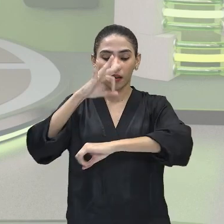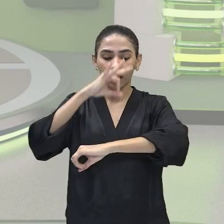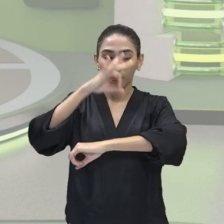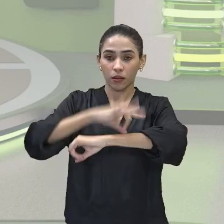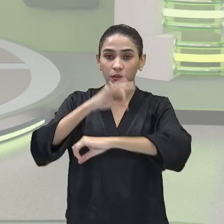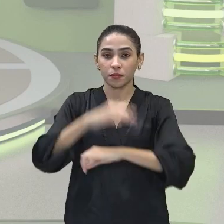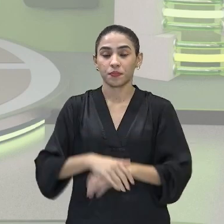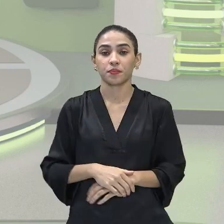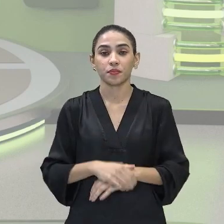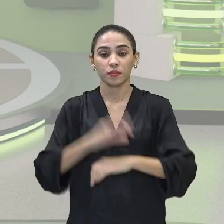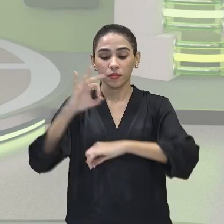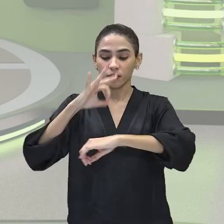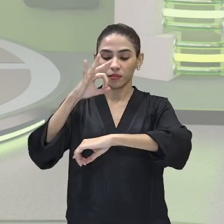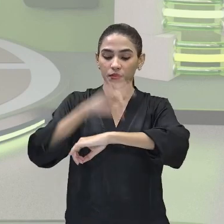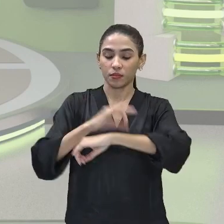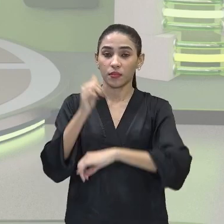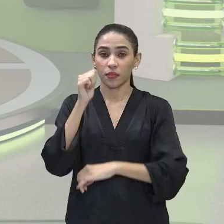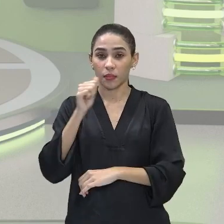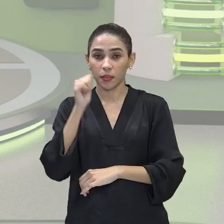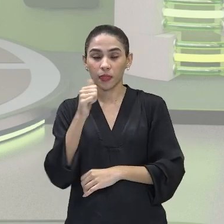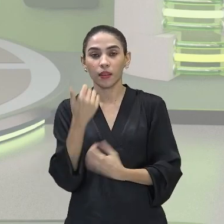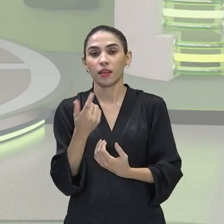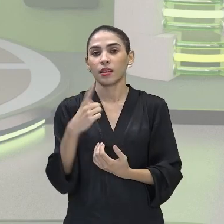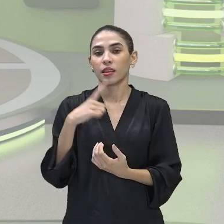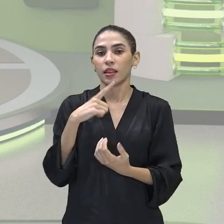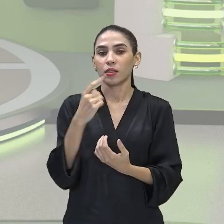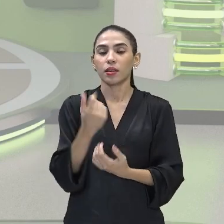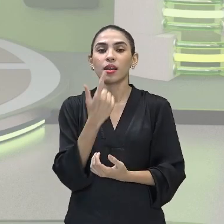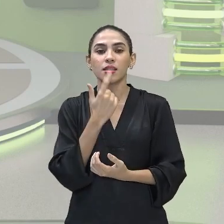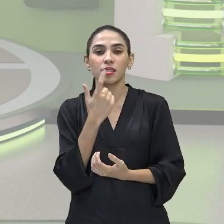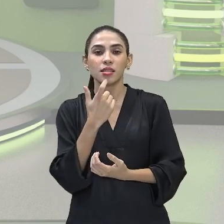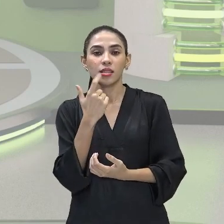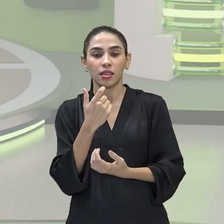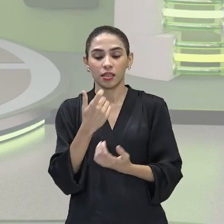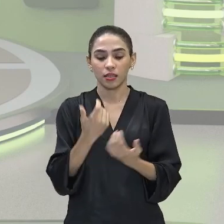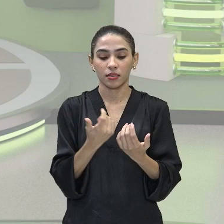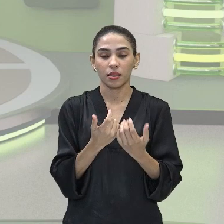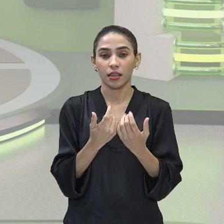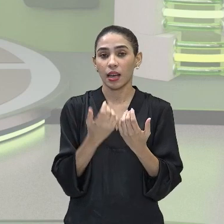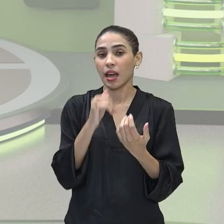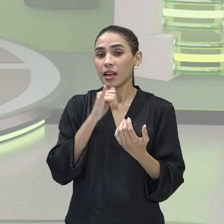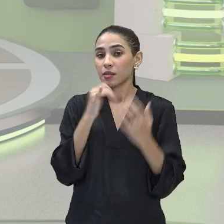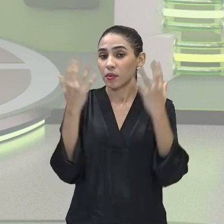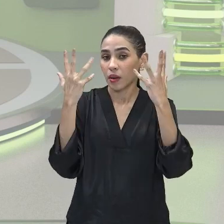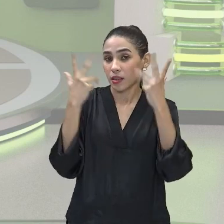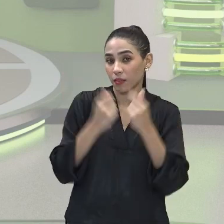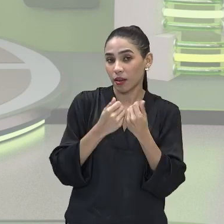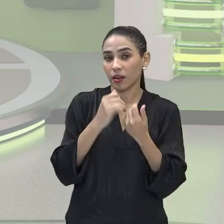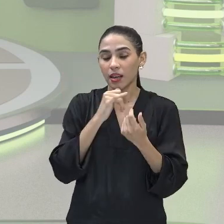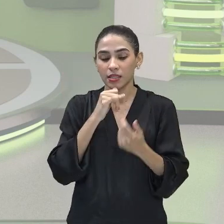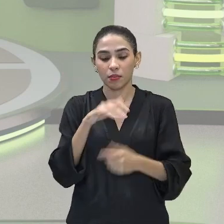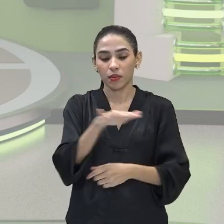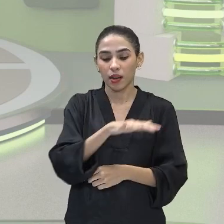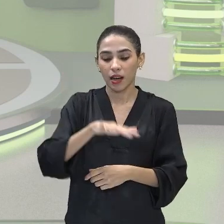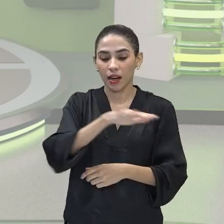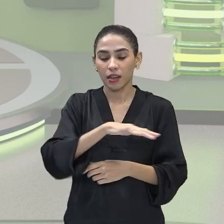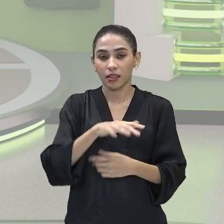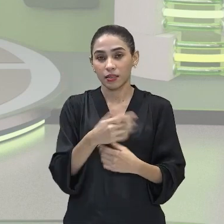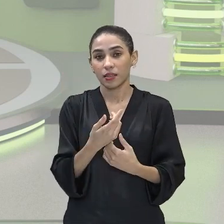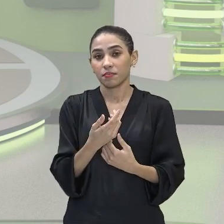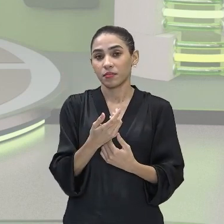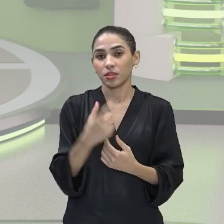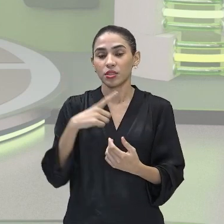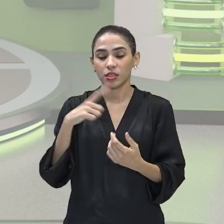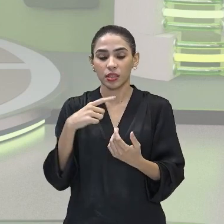a fêmea, né, do Anopheles, ela busca o sangue de animais, né, se fosse ali na área silvestre, ela ia buscar